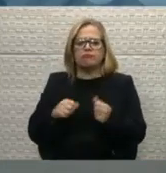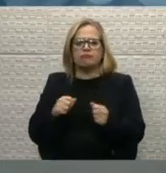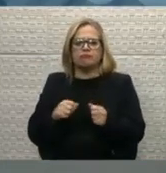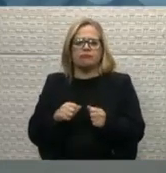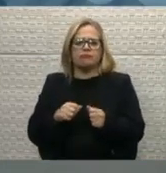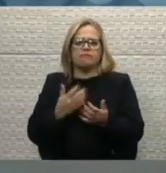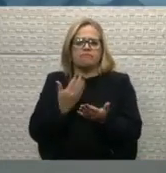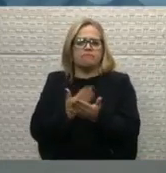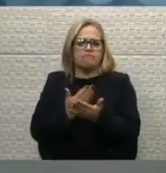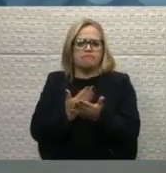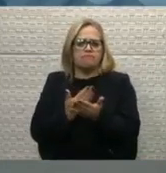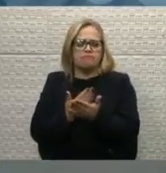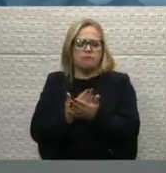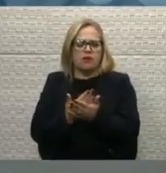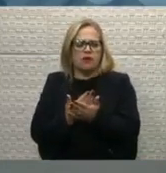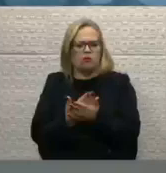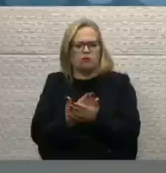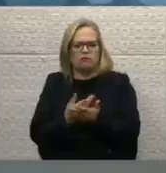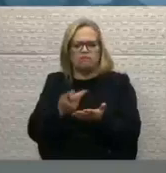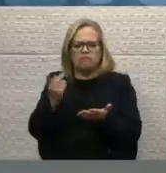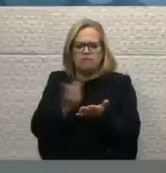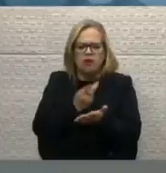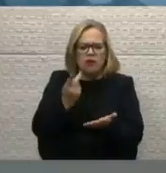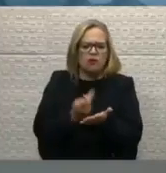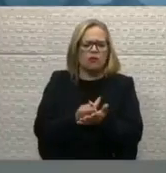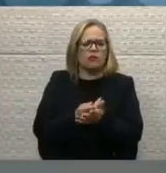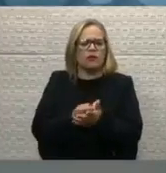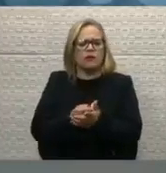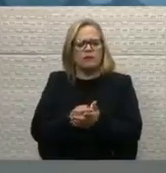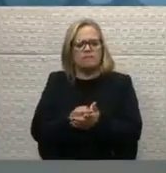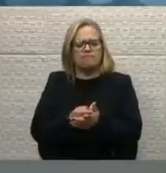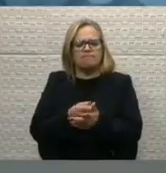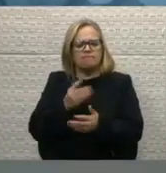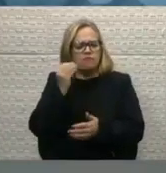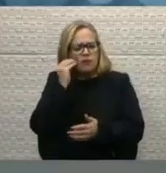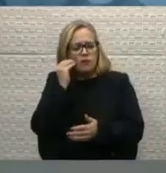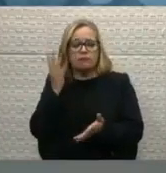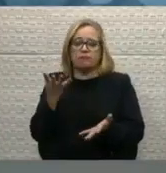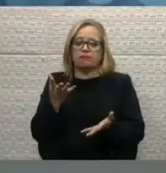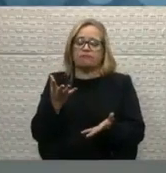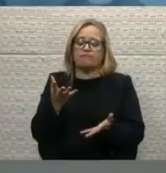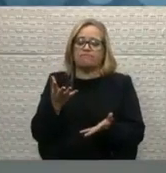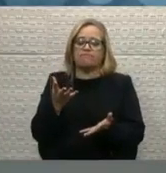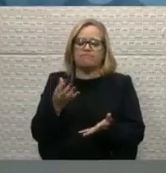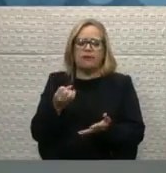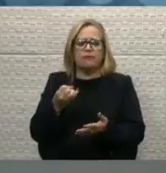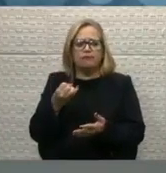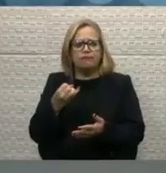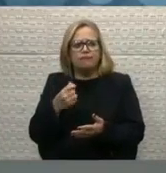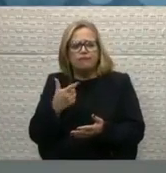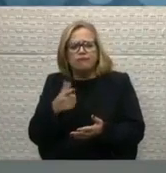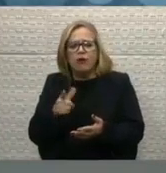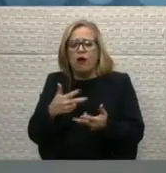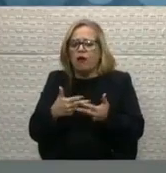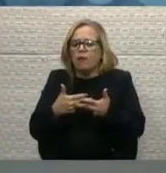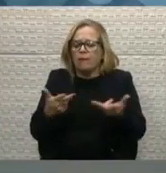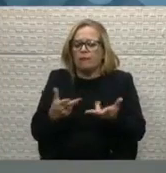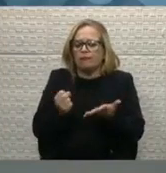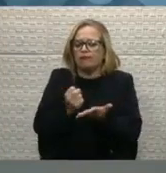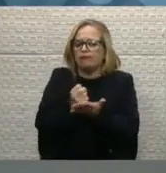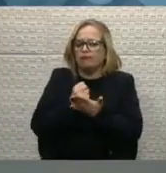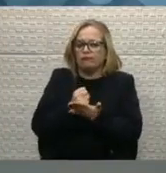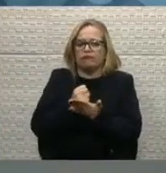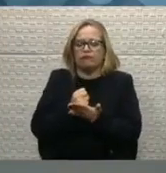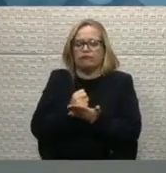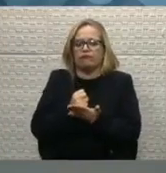com tentativa e erro para identificar autovalor e autovetor? Será que não existe um procedimento que nos auxilia